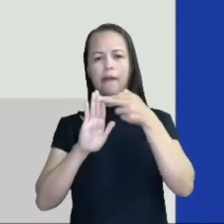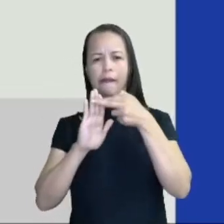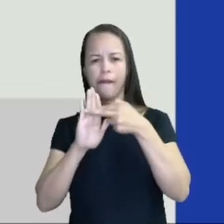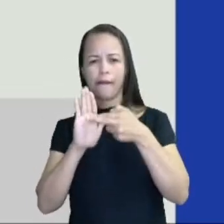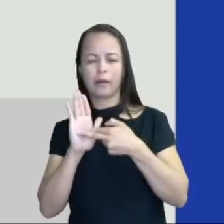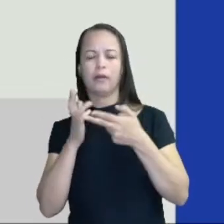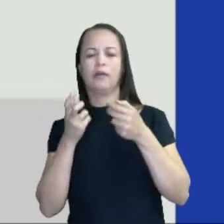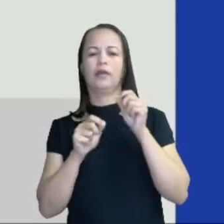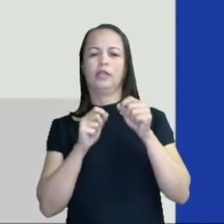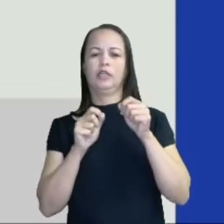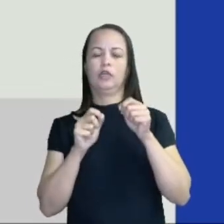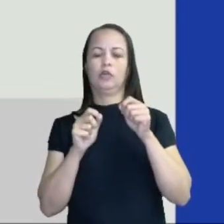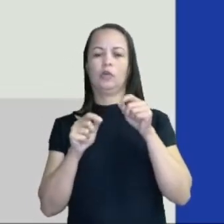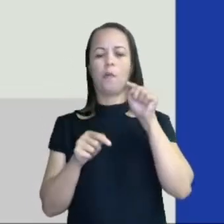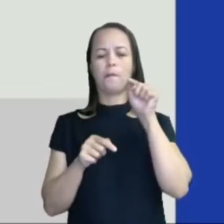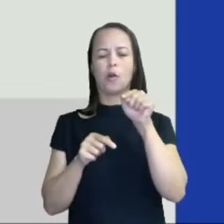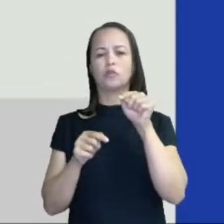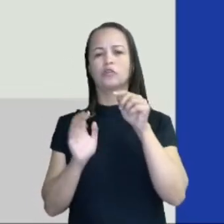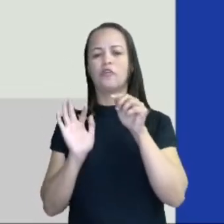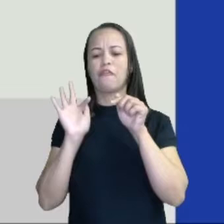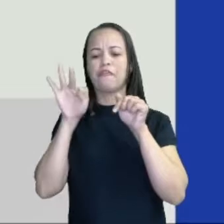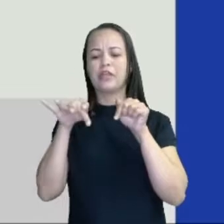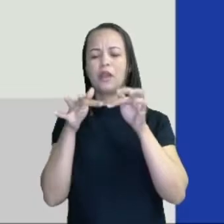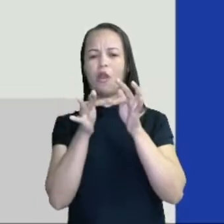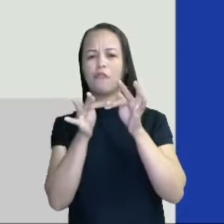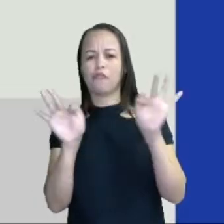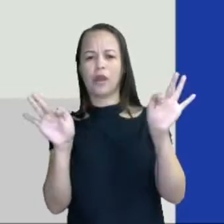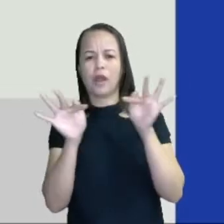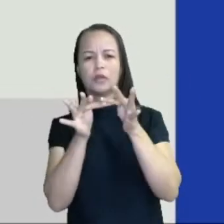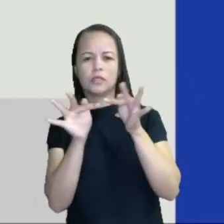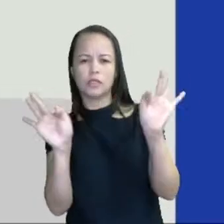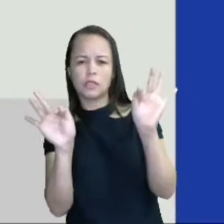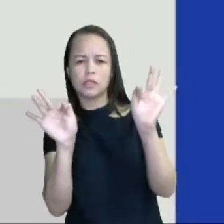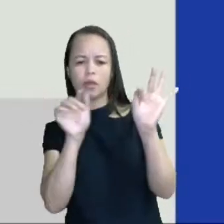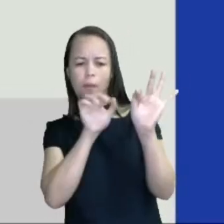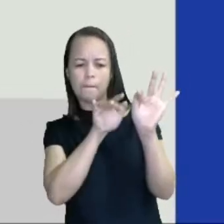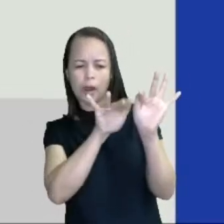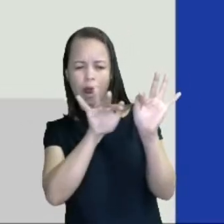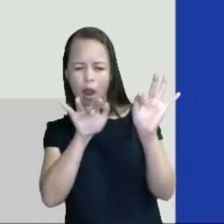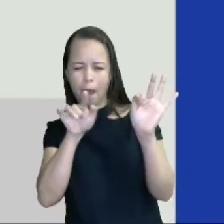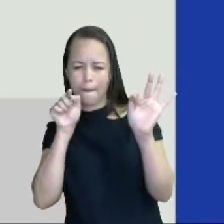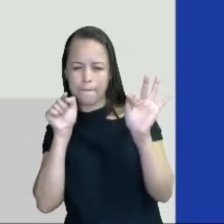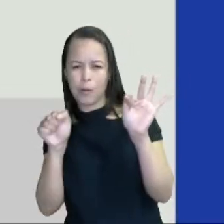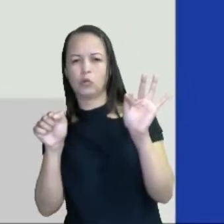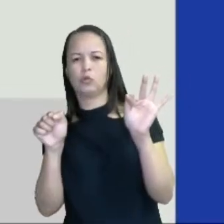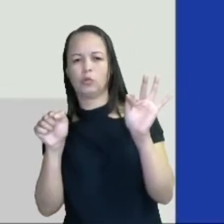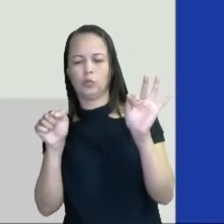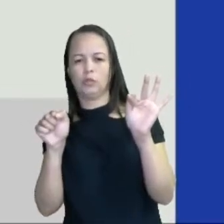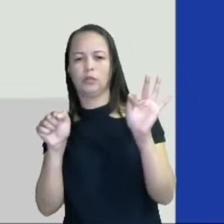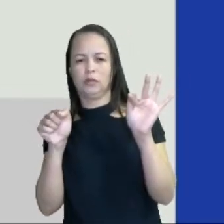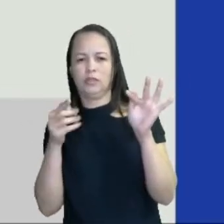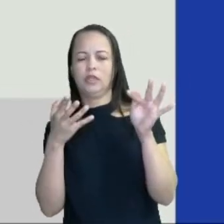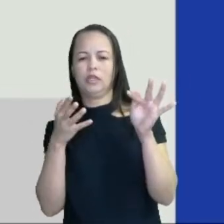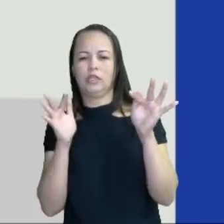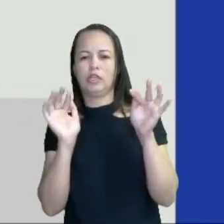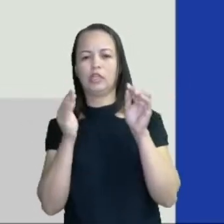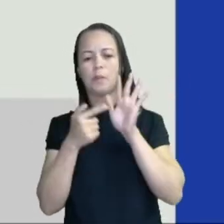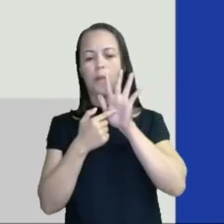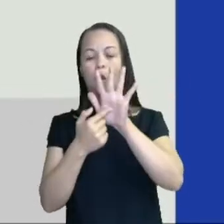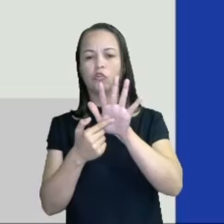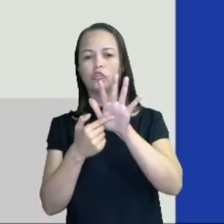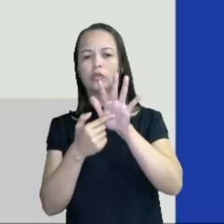ser colocado no final da frase, indicando o final